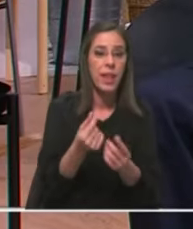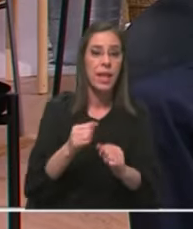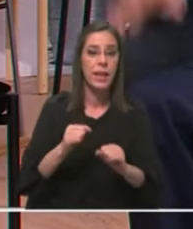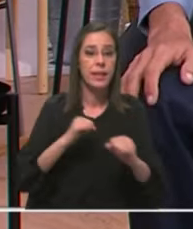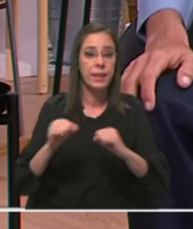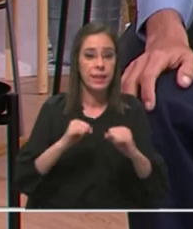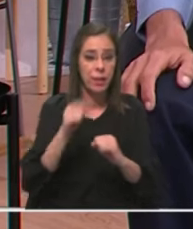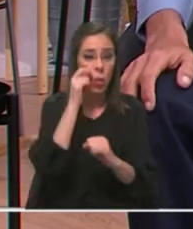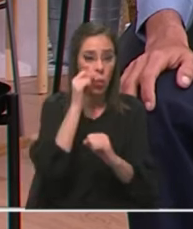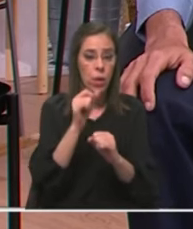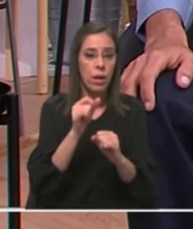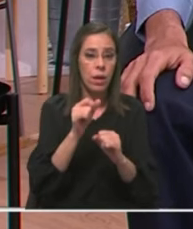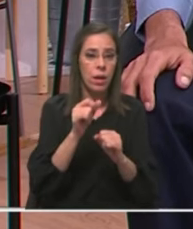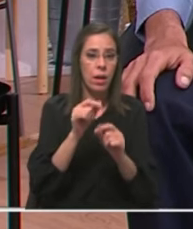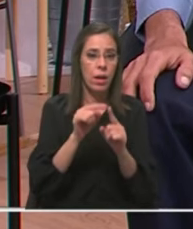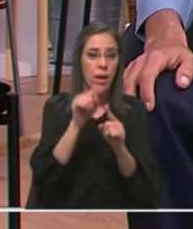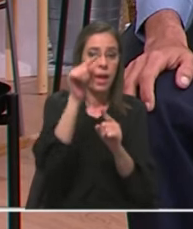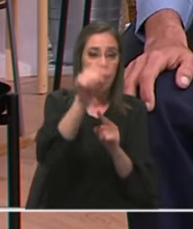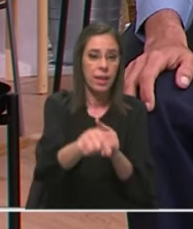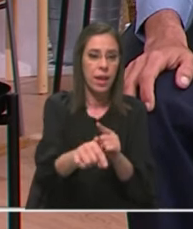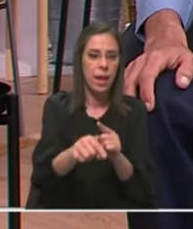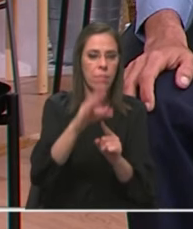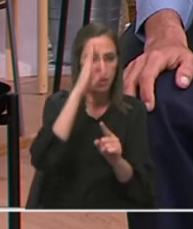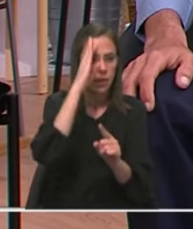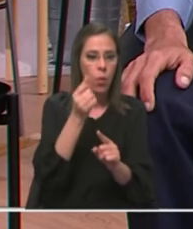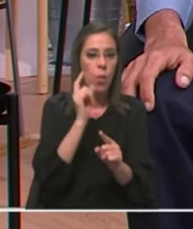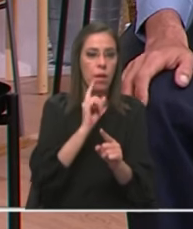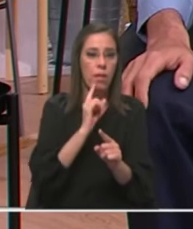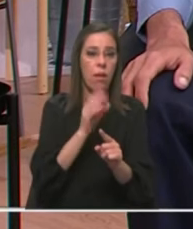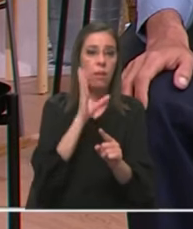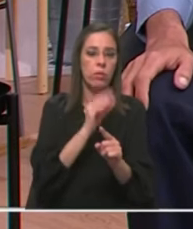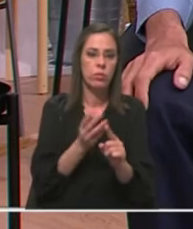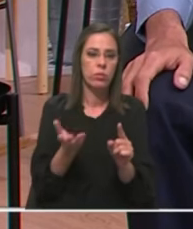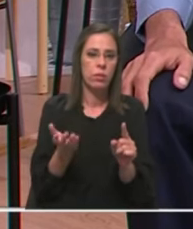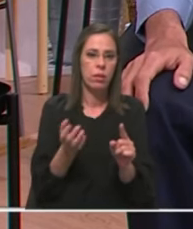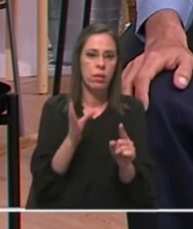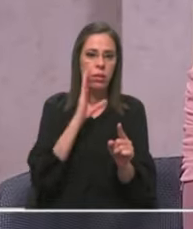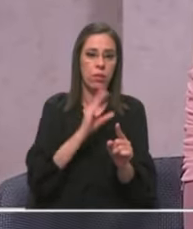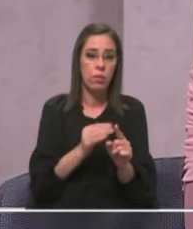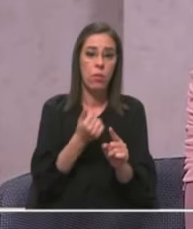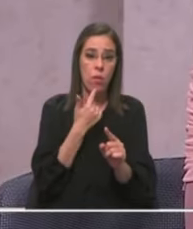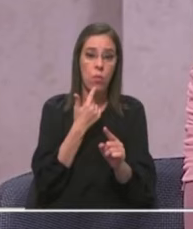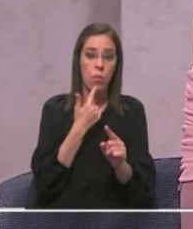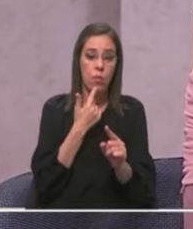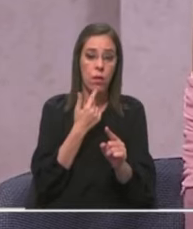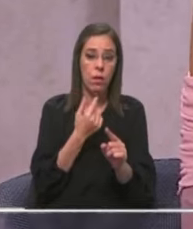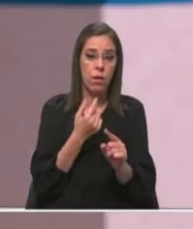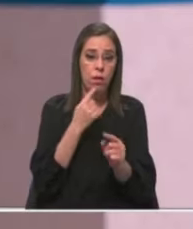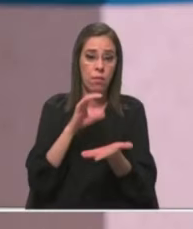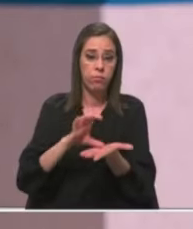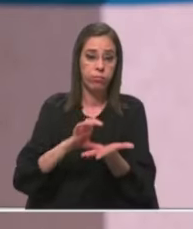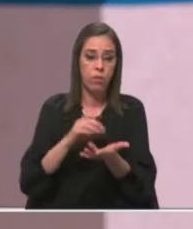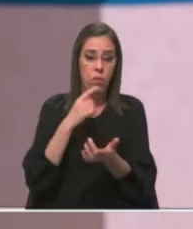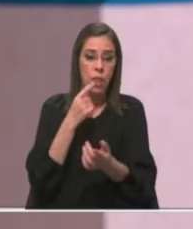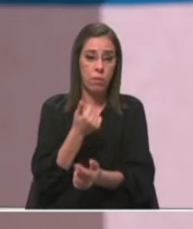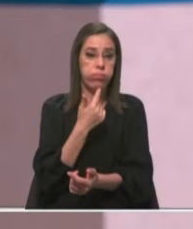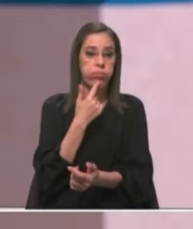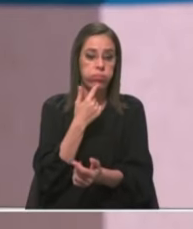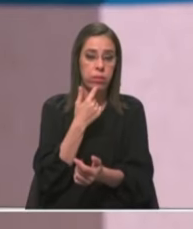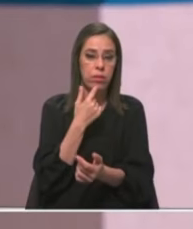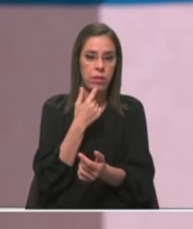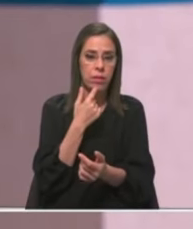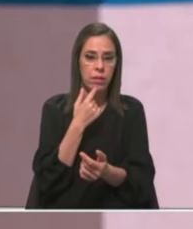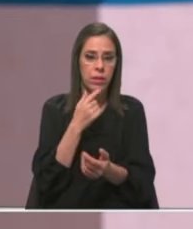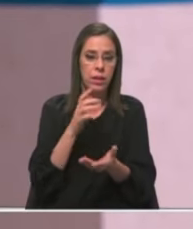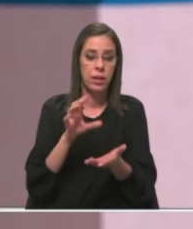fui atrás dele até ao Manuel Natário. Mas tem noção de quanto dinheiro era? Não. Mas era muito, era, sim, um maço, era assim um maço